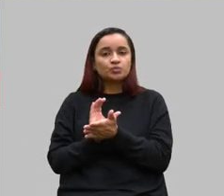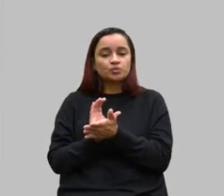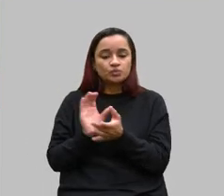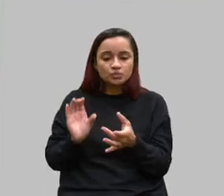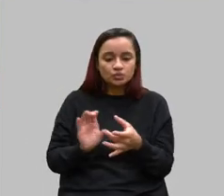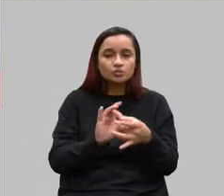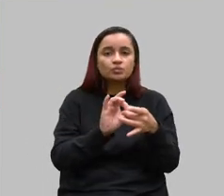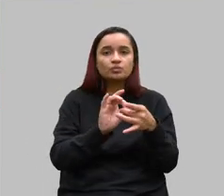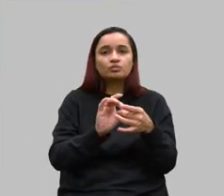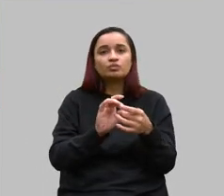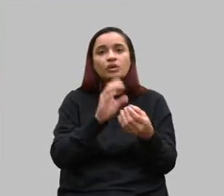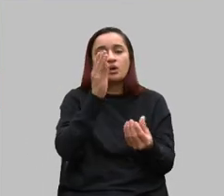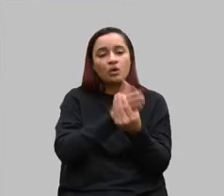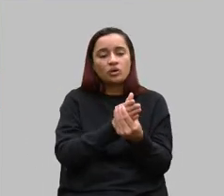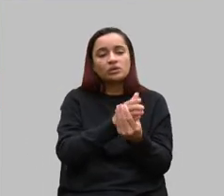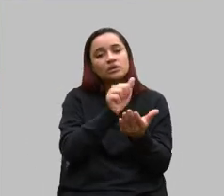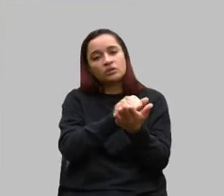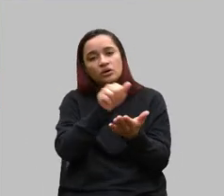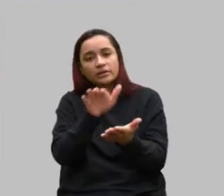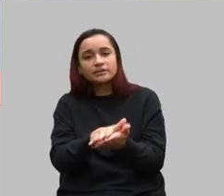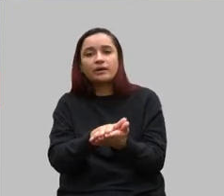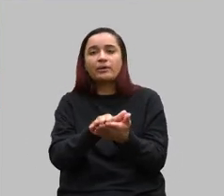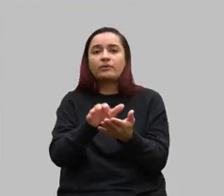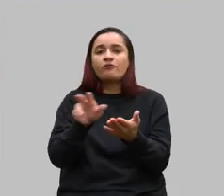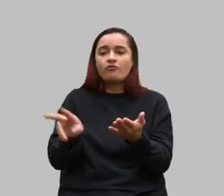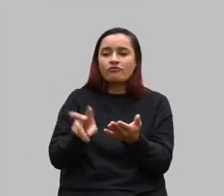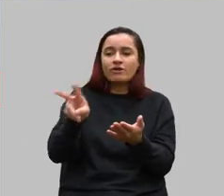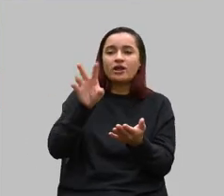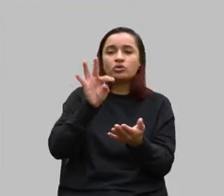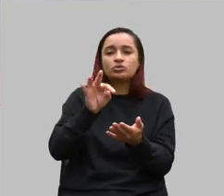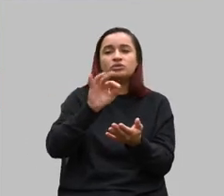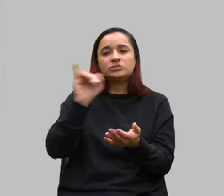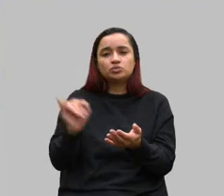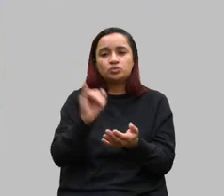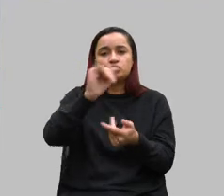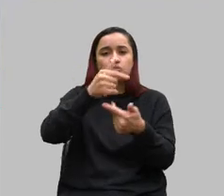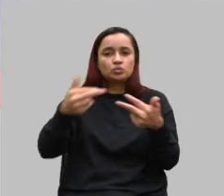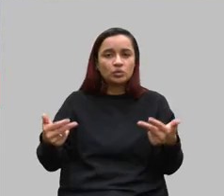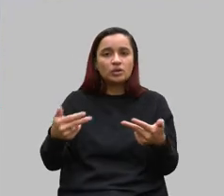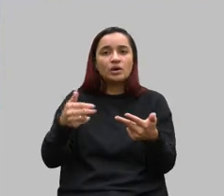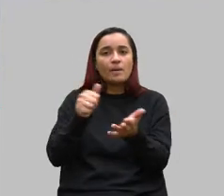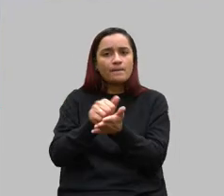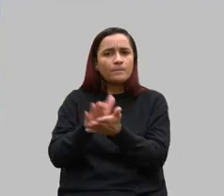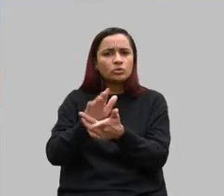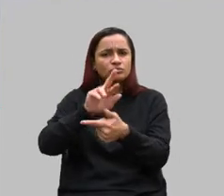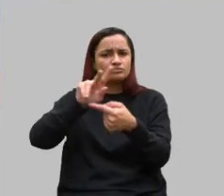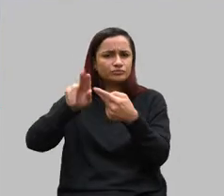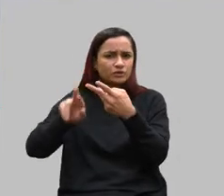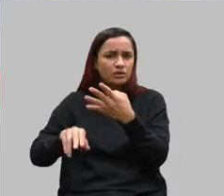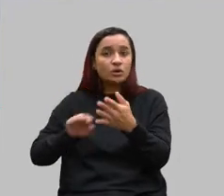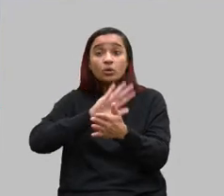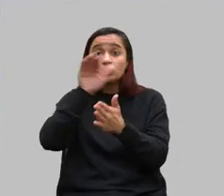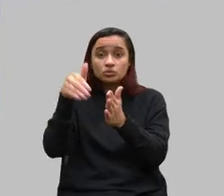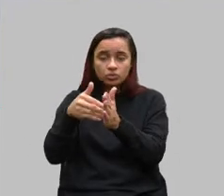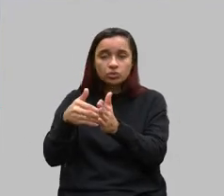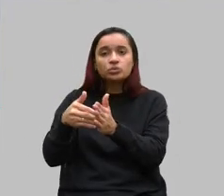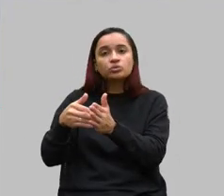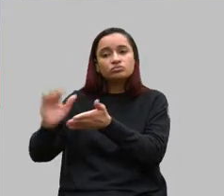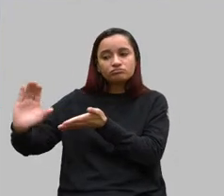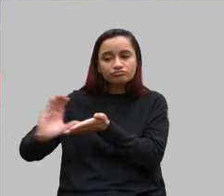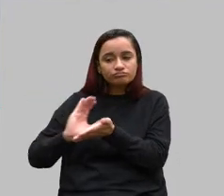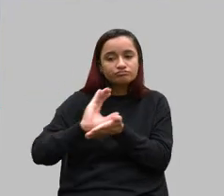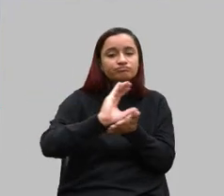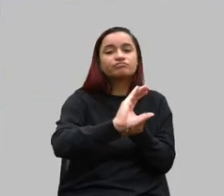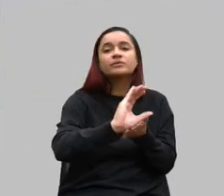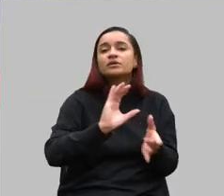indenizações valores não tributários multas os recursos originados de operações ferroviárias precisam estar vinculados